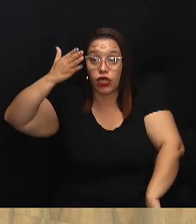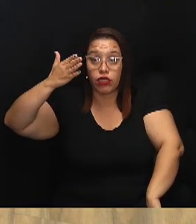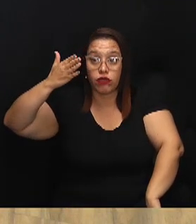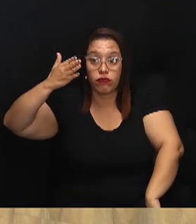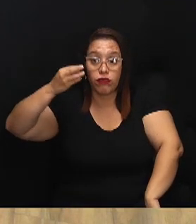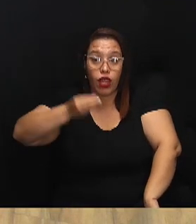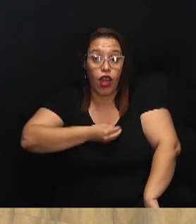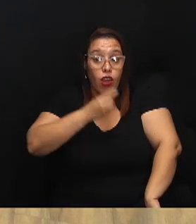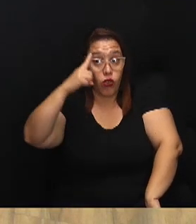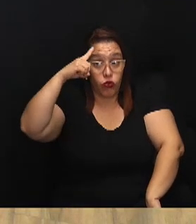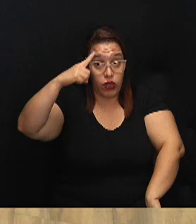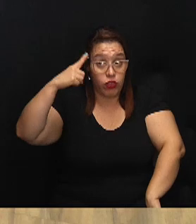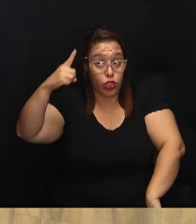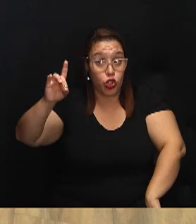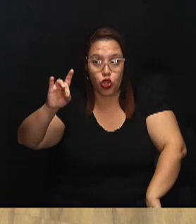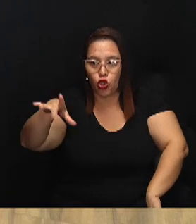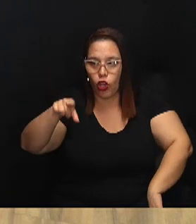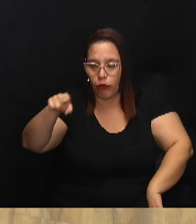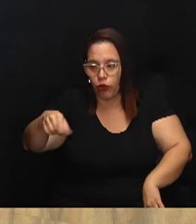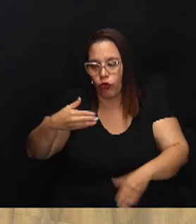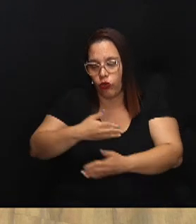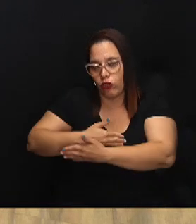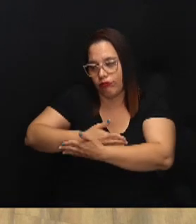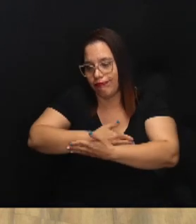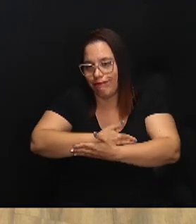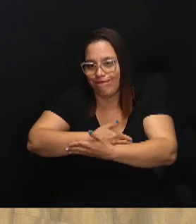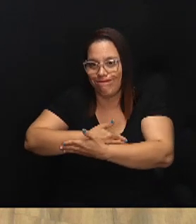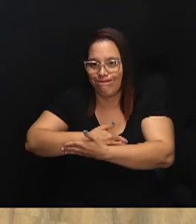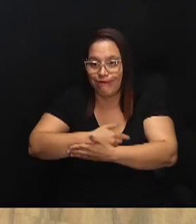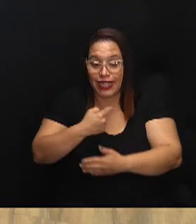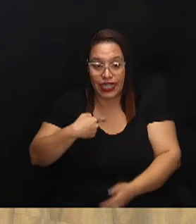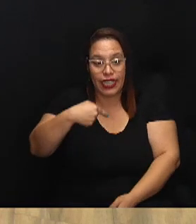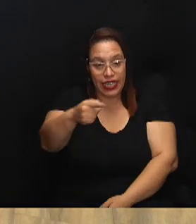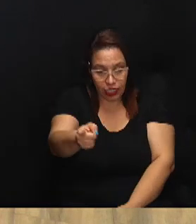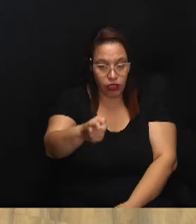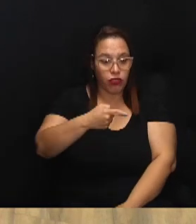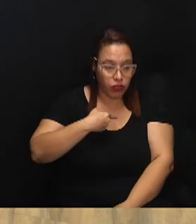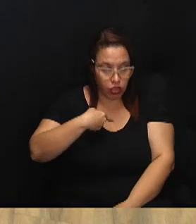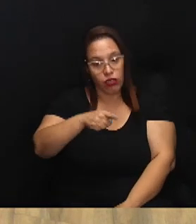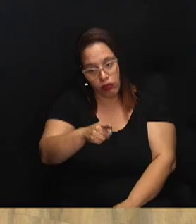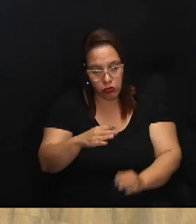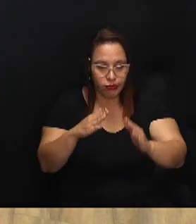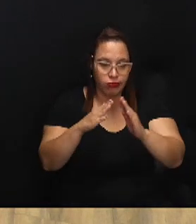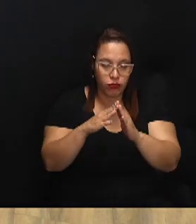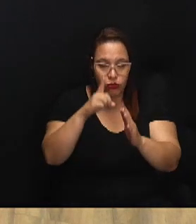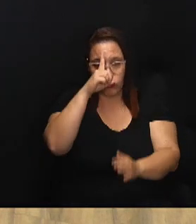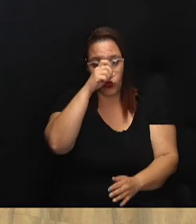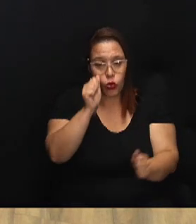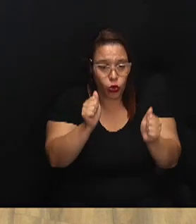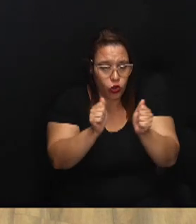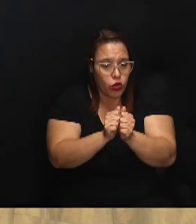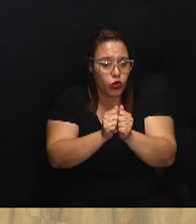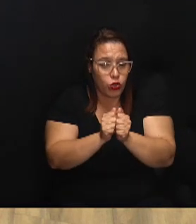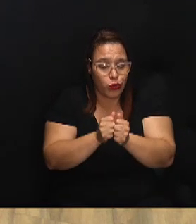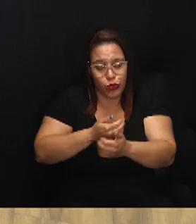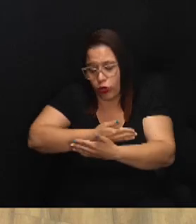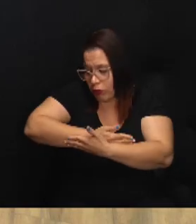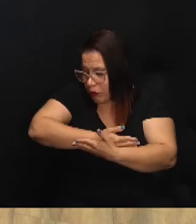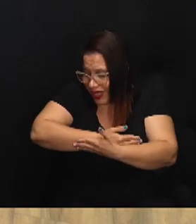dia a dia, aquele ir e vir, aquele morar no hospital junto com o bebê